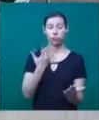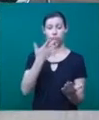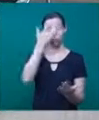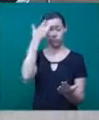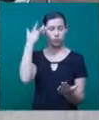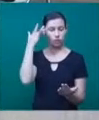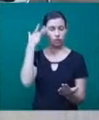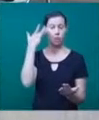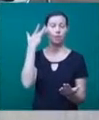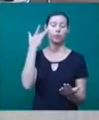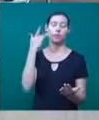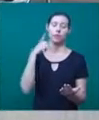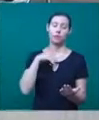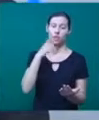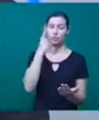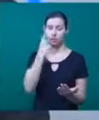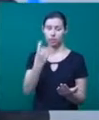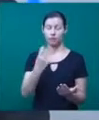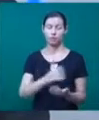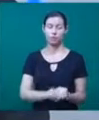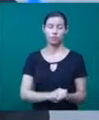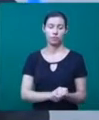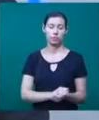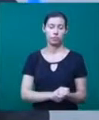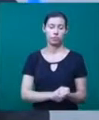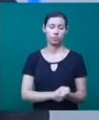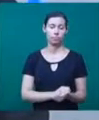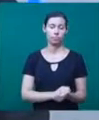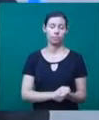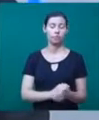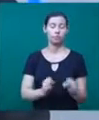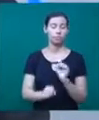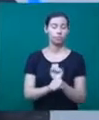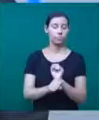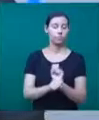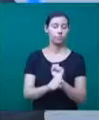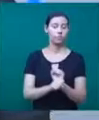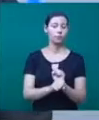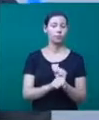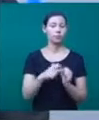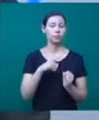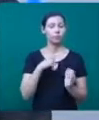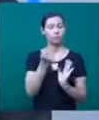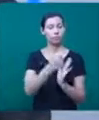aqueles que estarão lá no Centro de Convenções. E aí, esperamos,